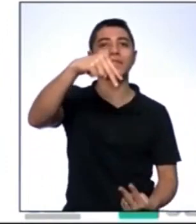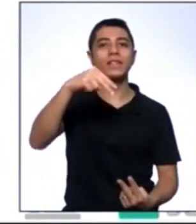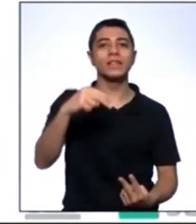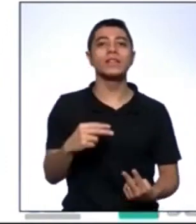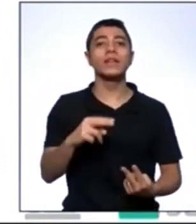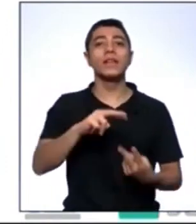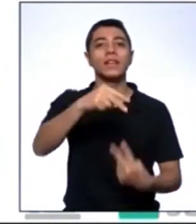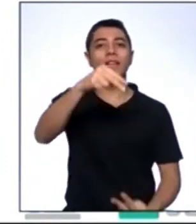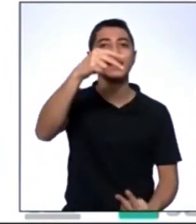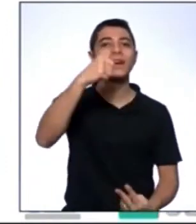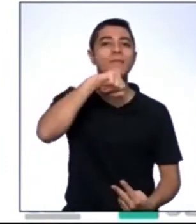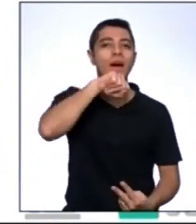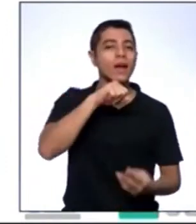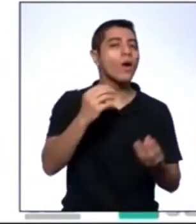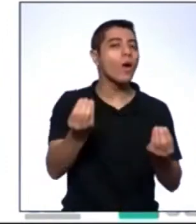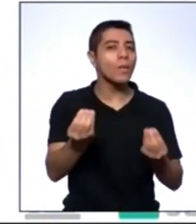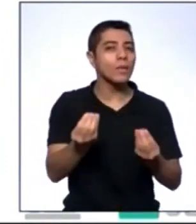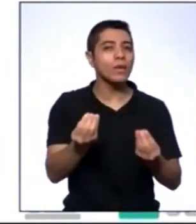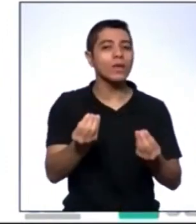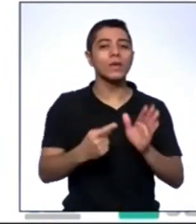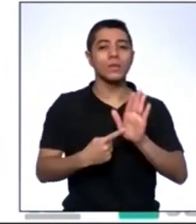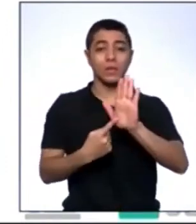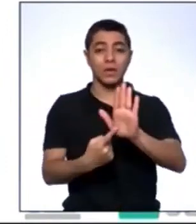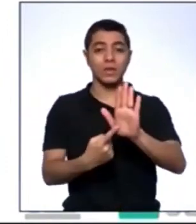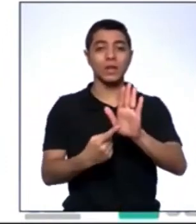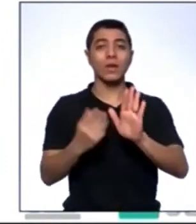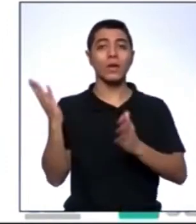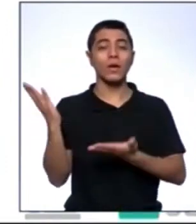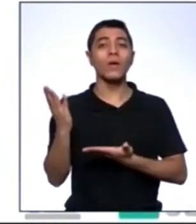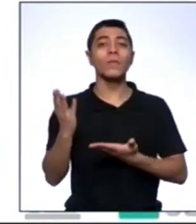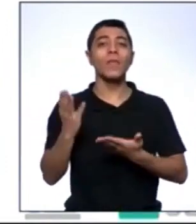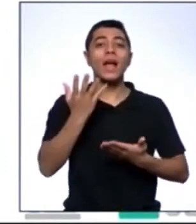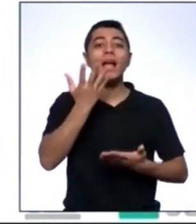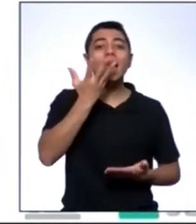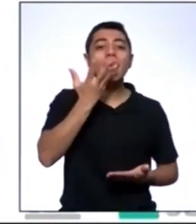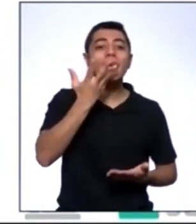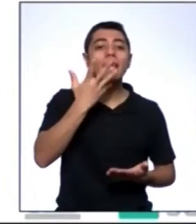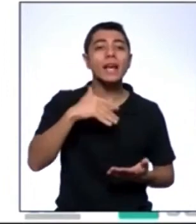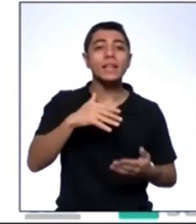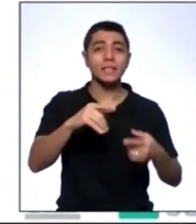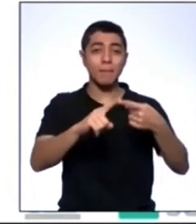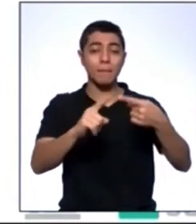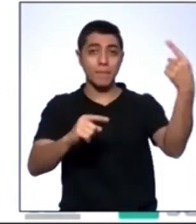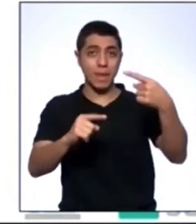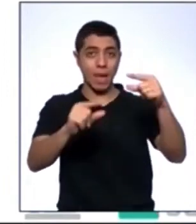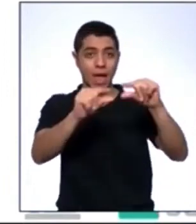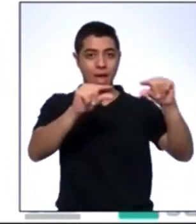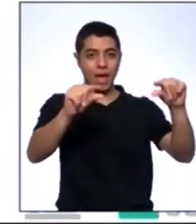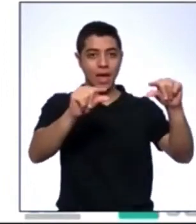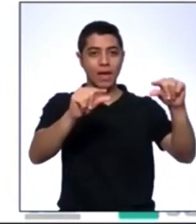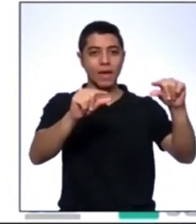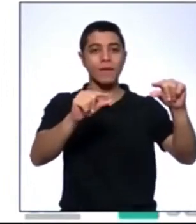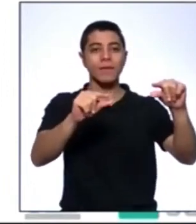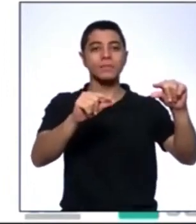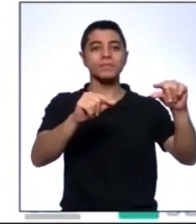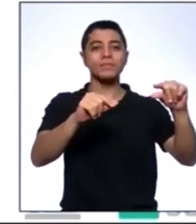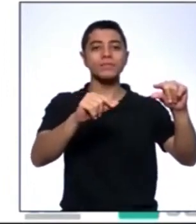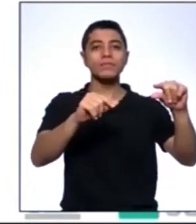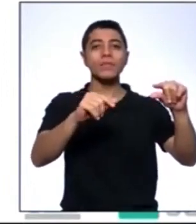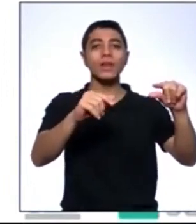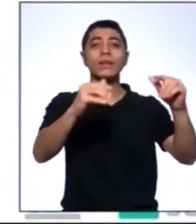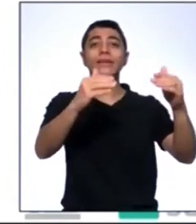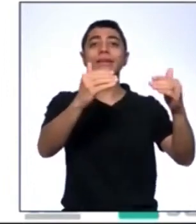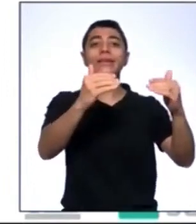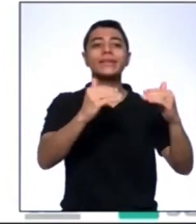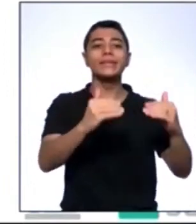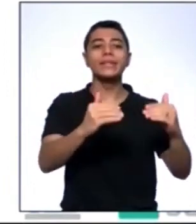dos homens. Olha a segunda bandinha de DNA da criança. A mãe tem? Não, a mãe não tem. Se a mãe não deu essa bandinha, quem